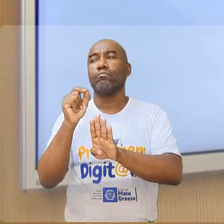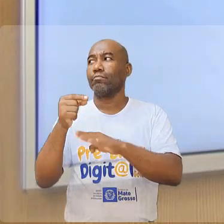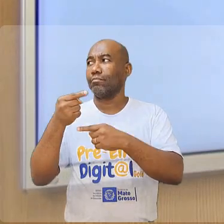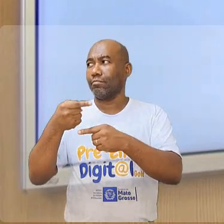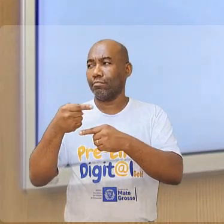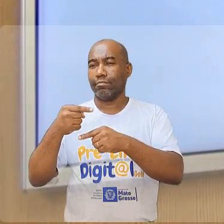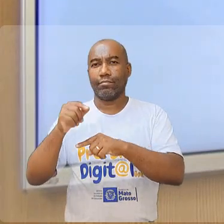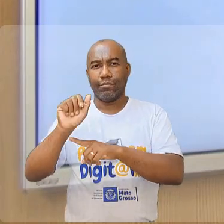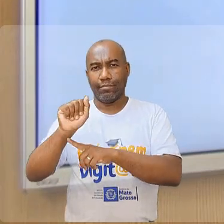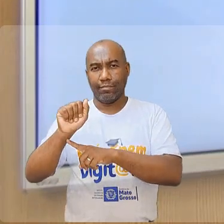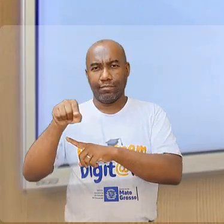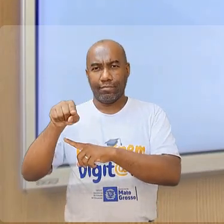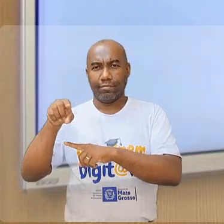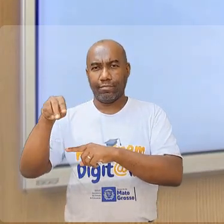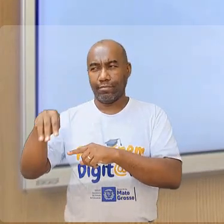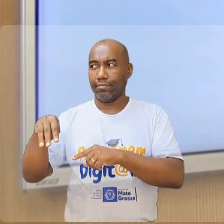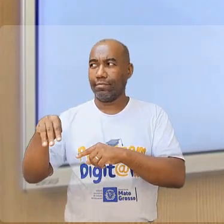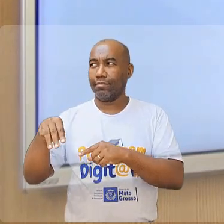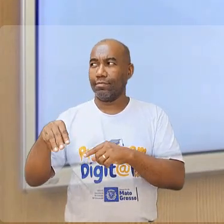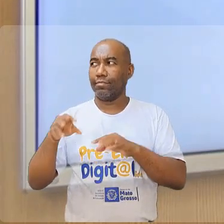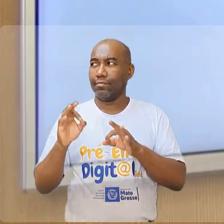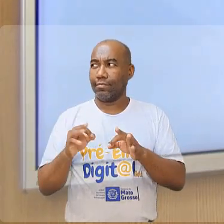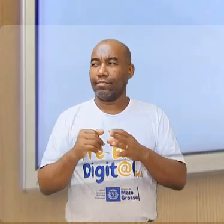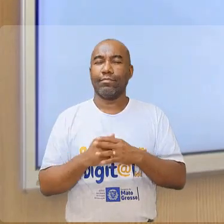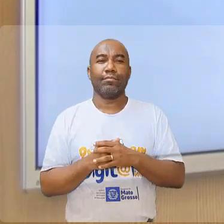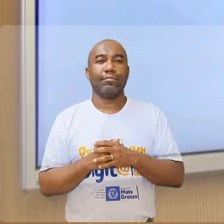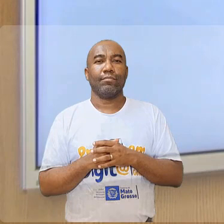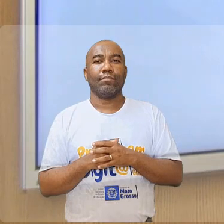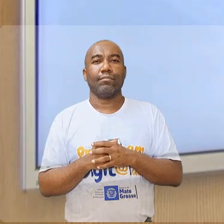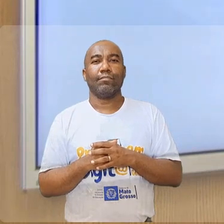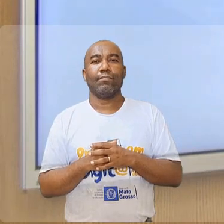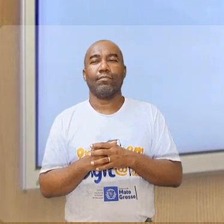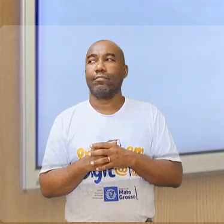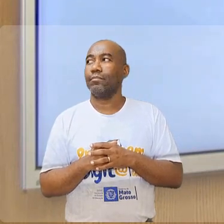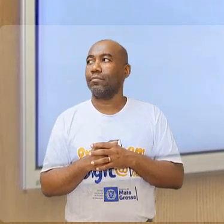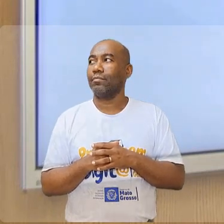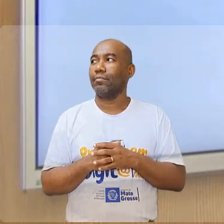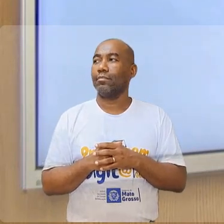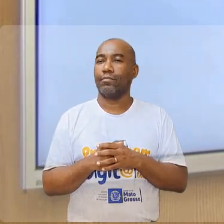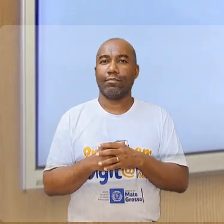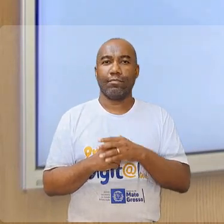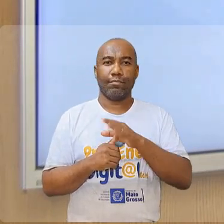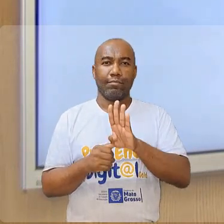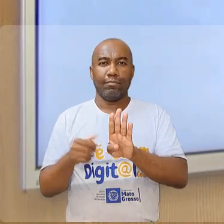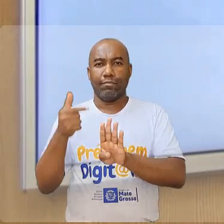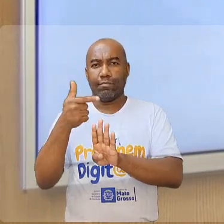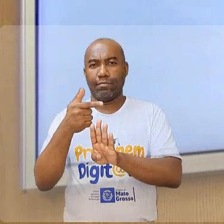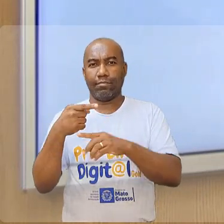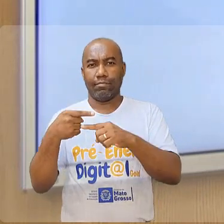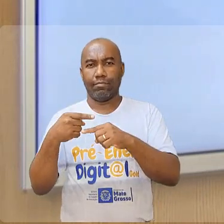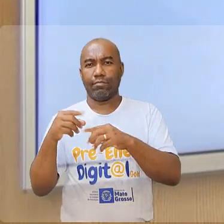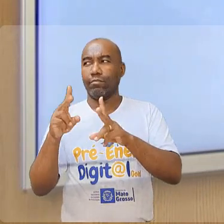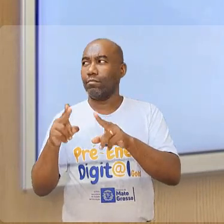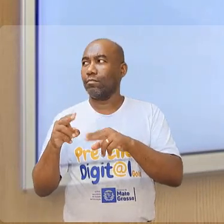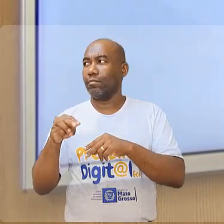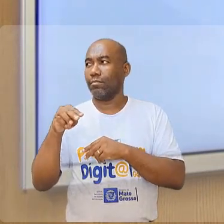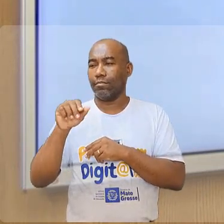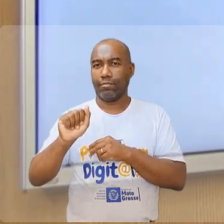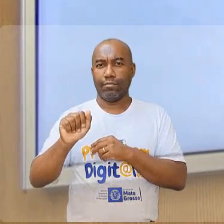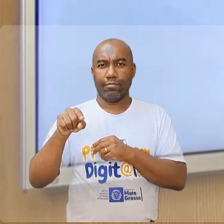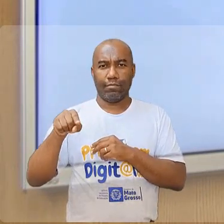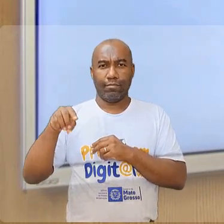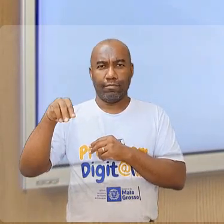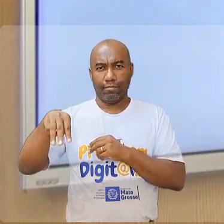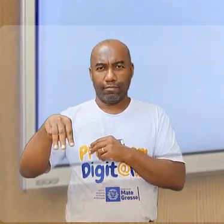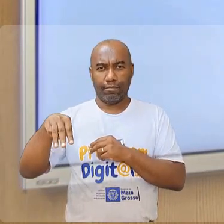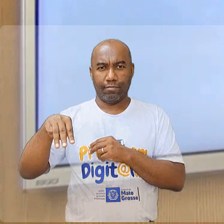ele é hipotenusa do triângulo vezes a sombra desse telhado a sombra do B é quem é Amy se